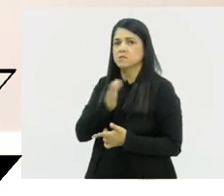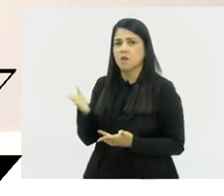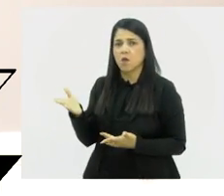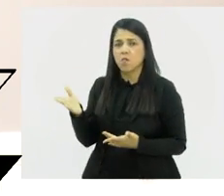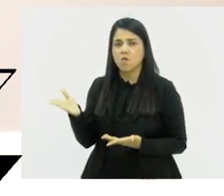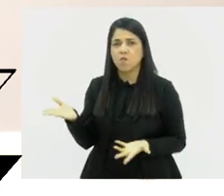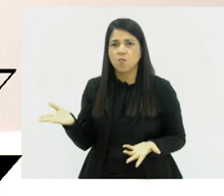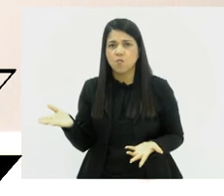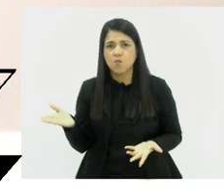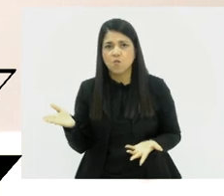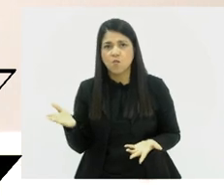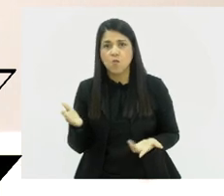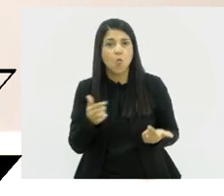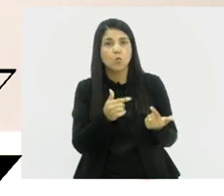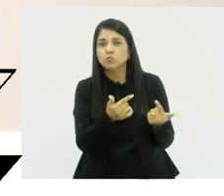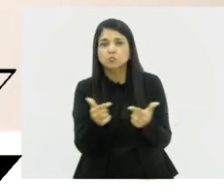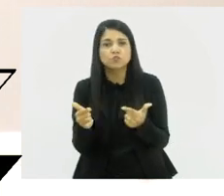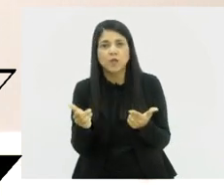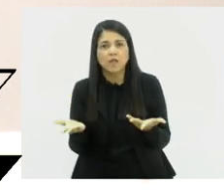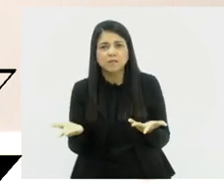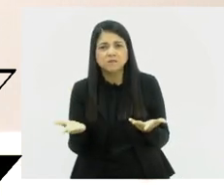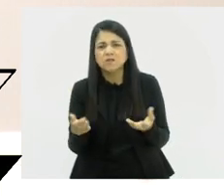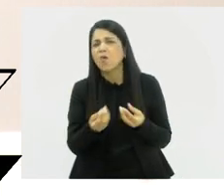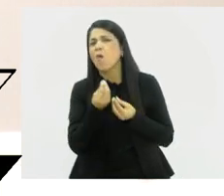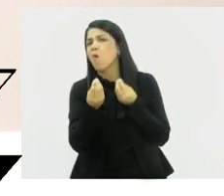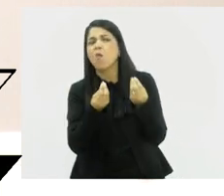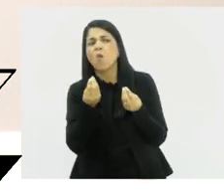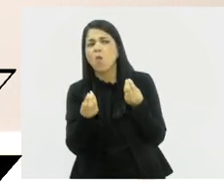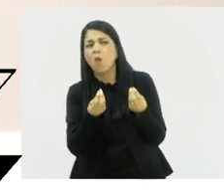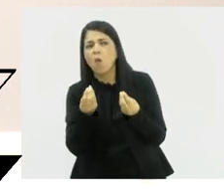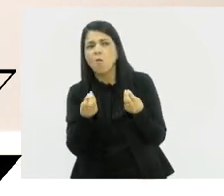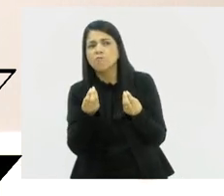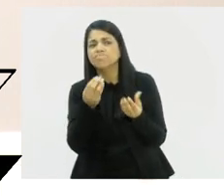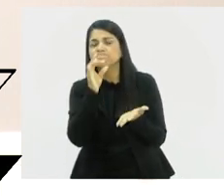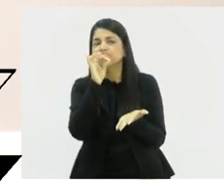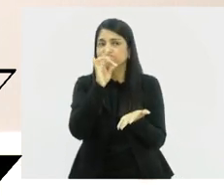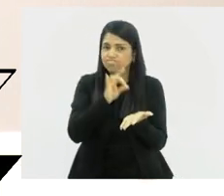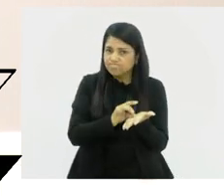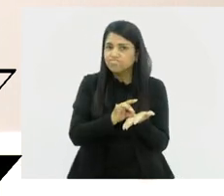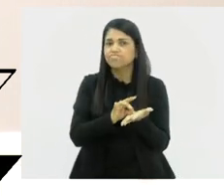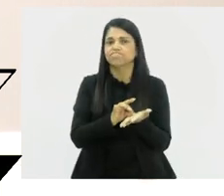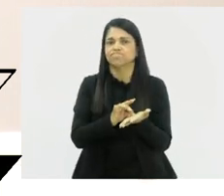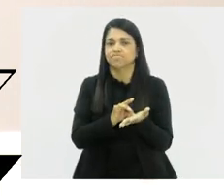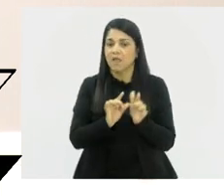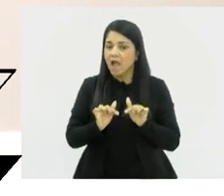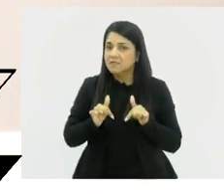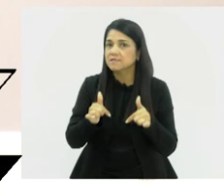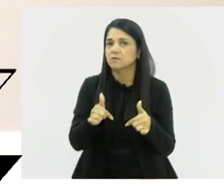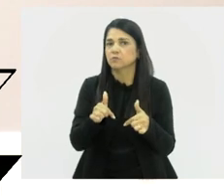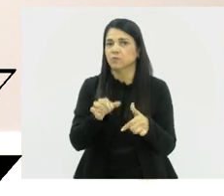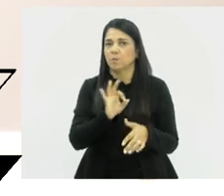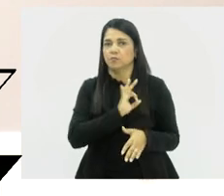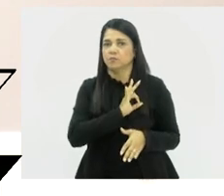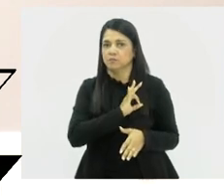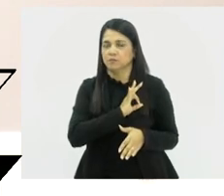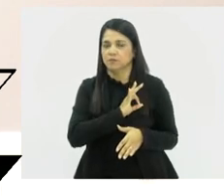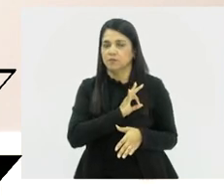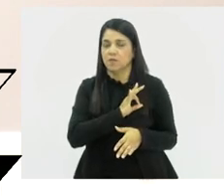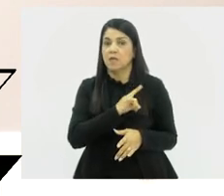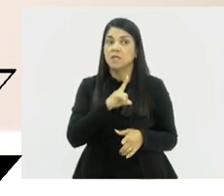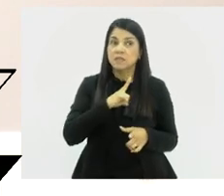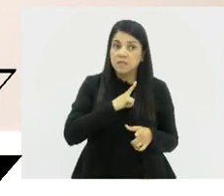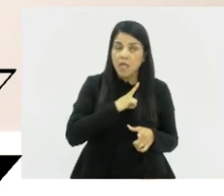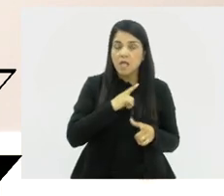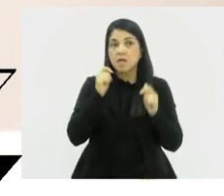providência? Ou não existe isso? Qual é que é a situação real em relação a isso? Há ou não há uma